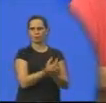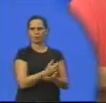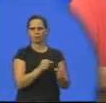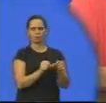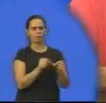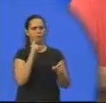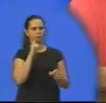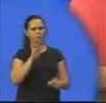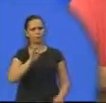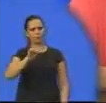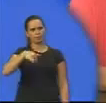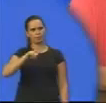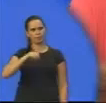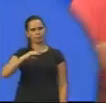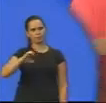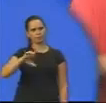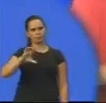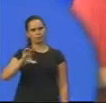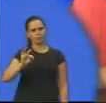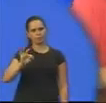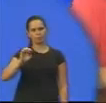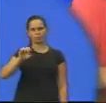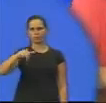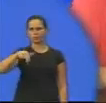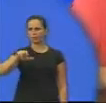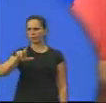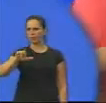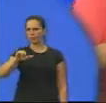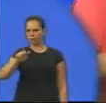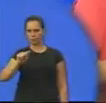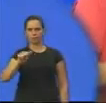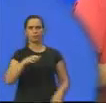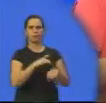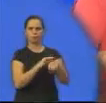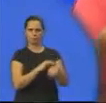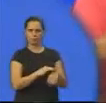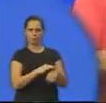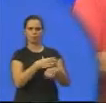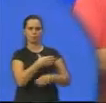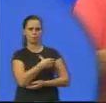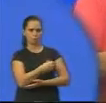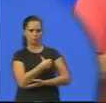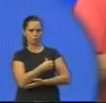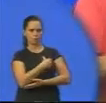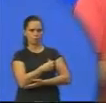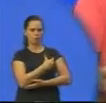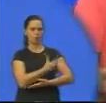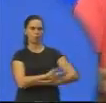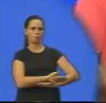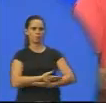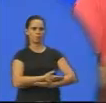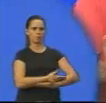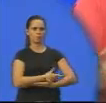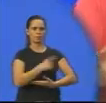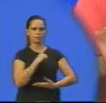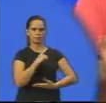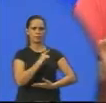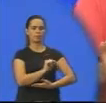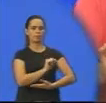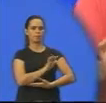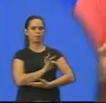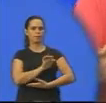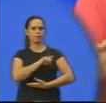caso fenilcetonúria, que é uma doença metabólica. O leite materno possui um aminoácido que se